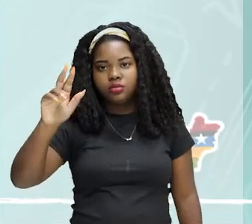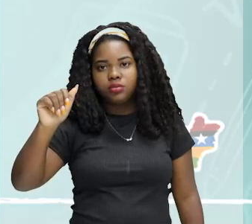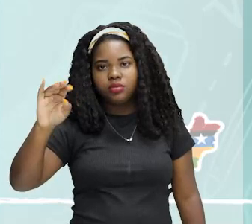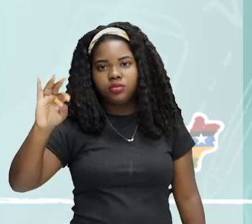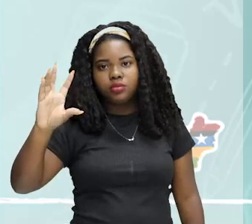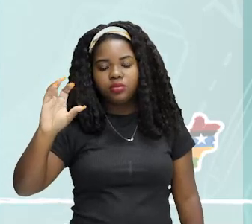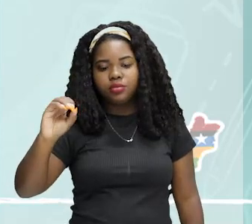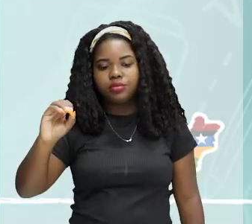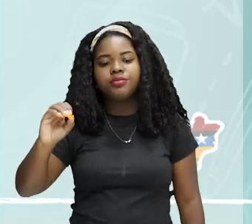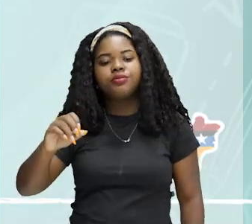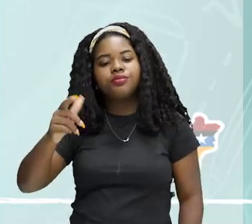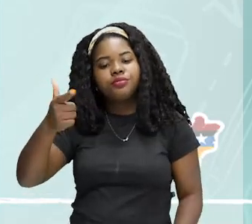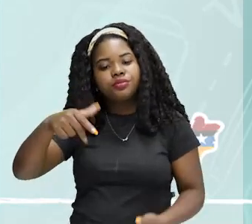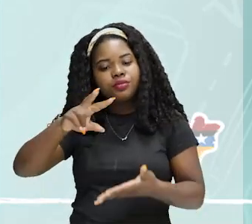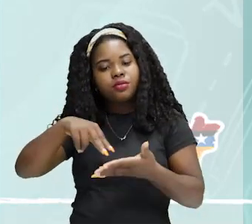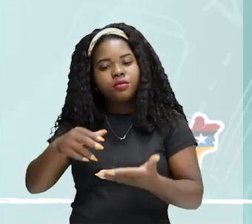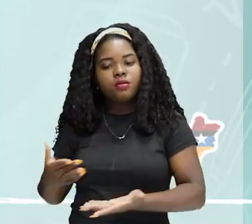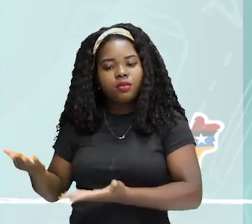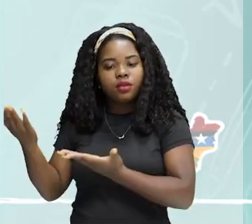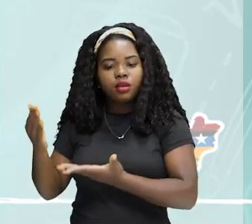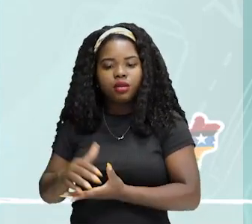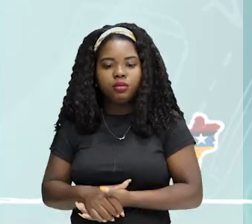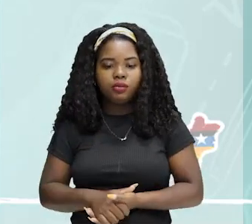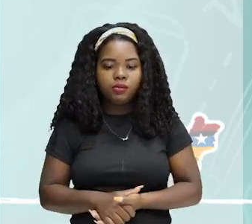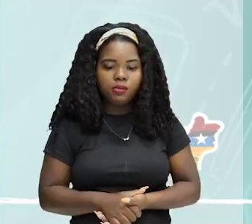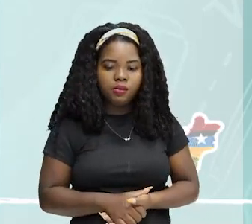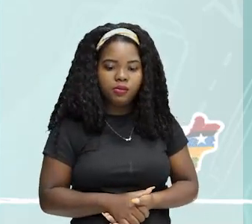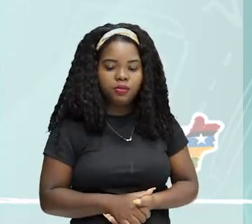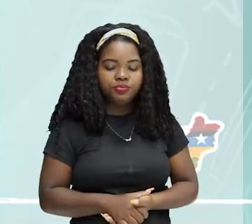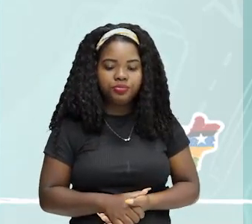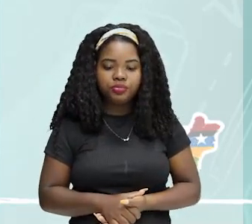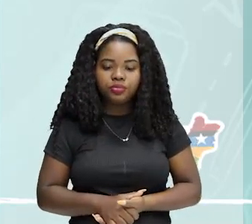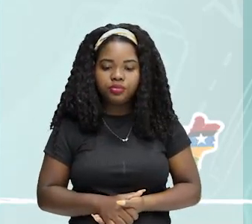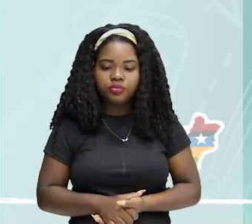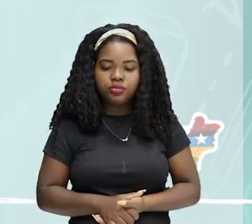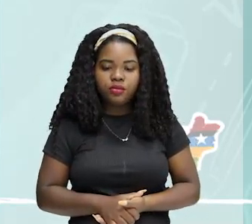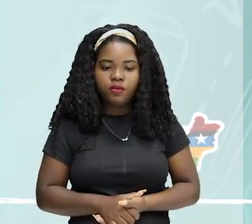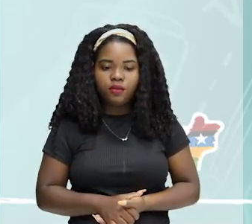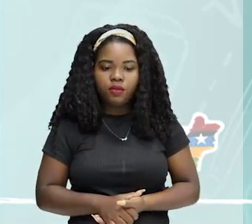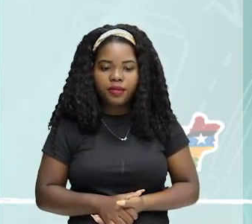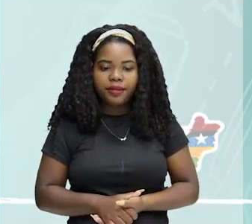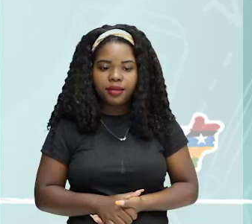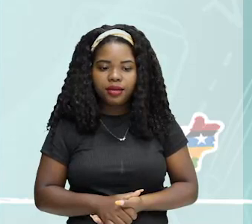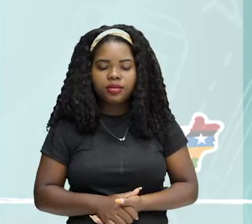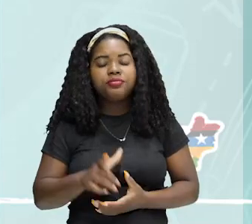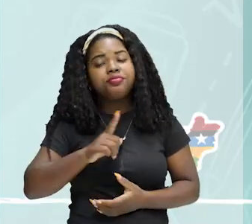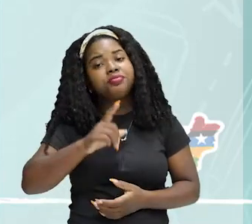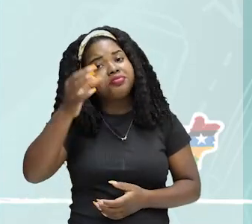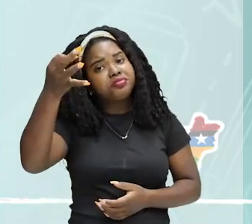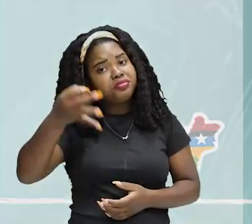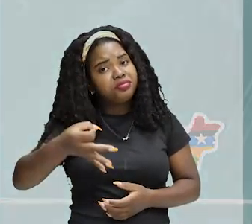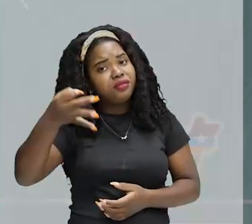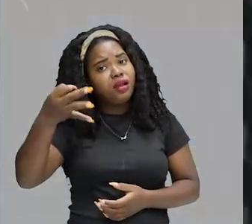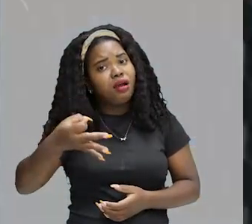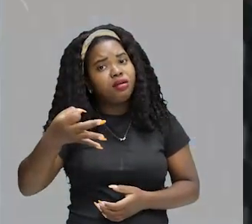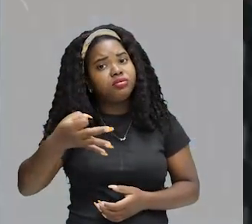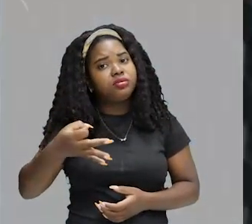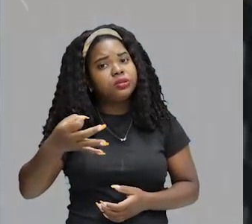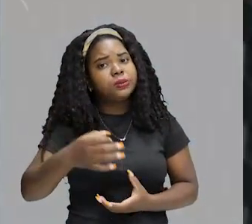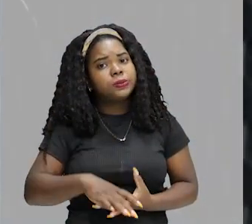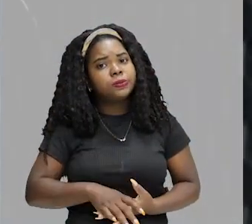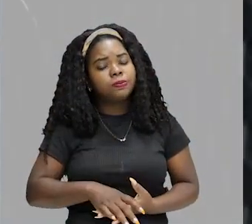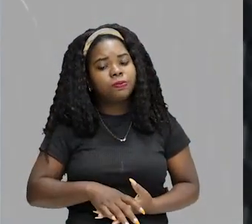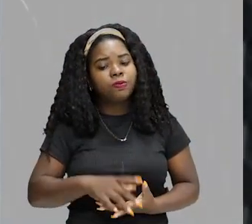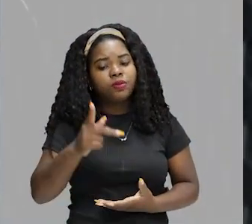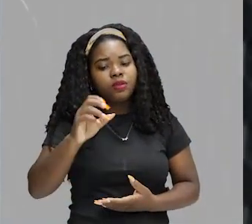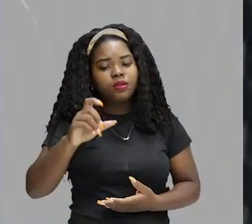que a modalidade é exposta para a sociedade. Pronto. O polo aquático. Eu tenho certeza que muito dos conhecimentos